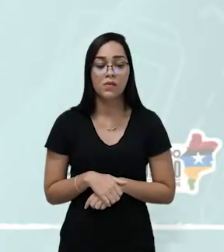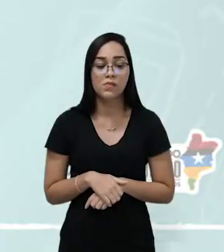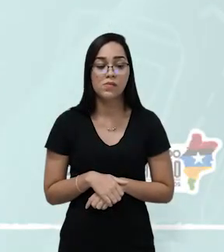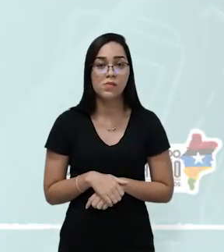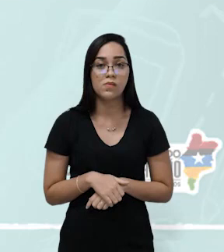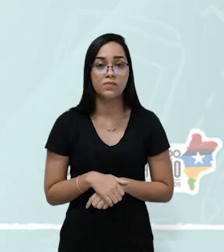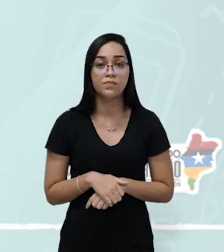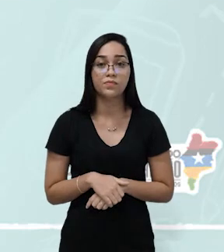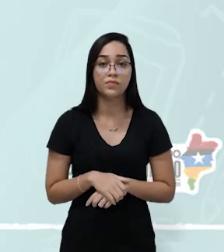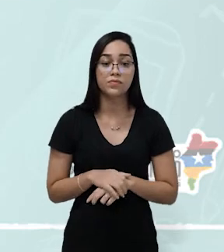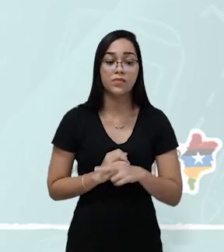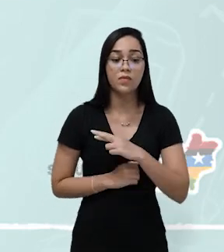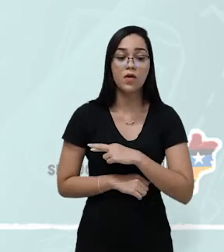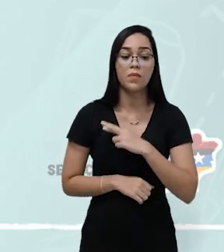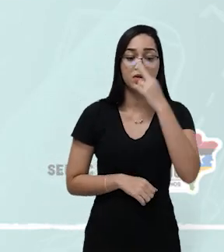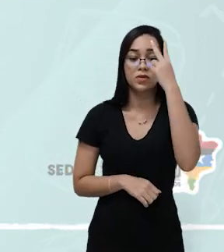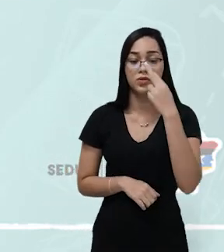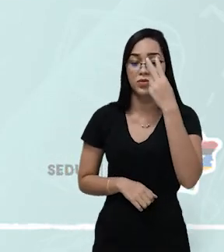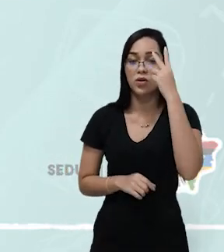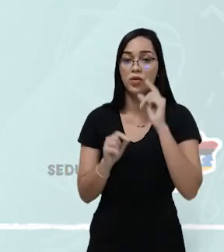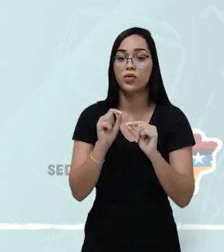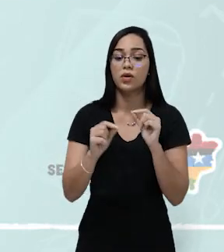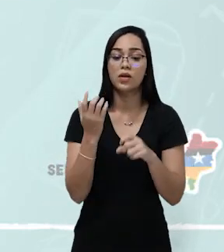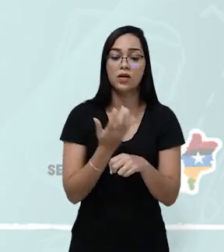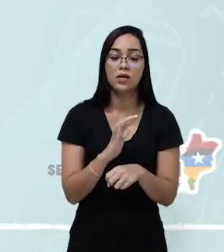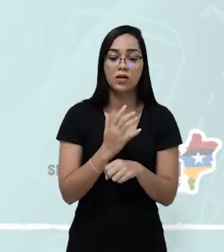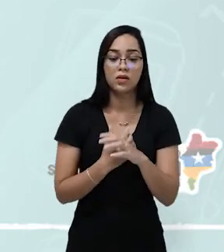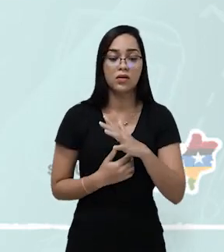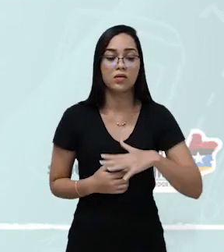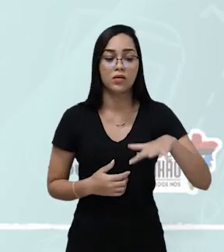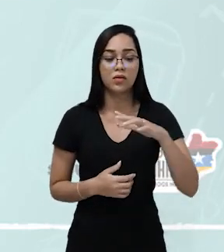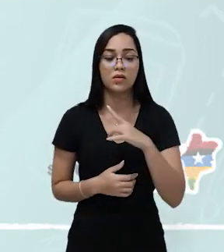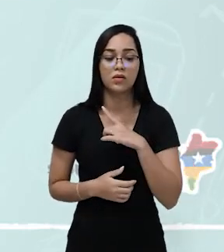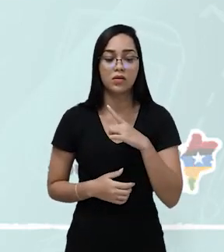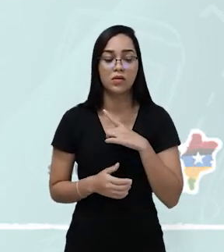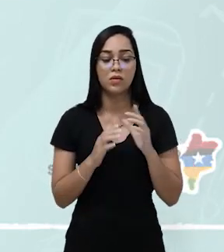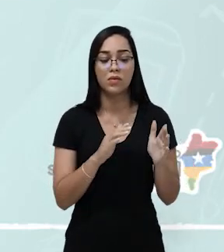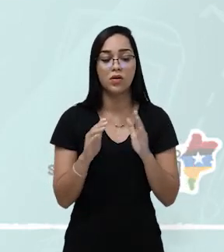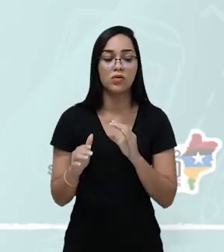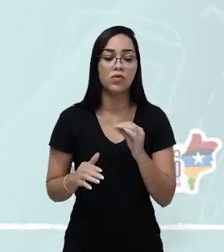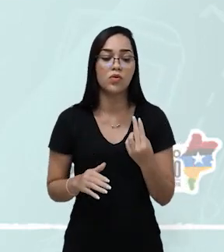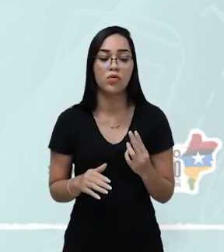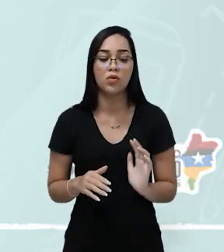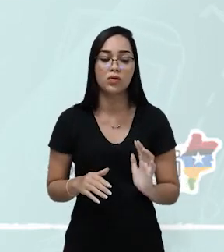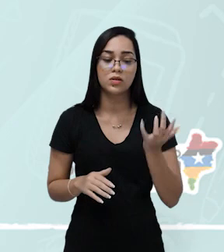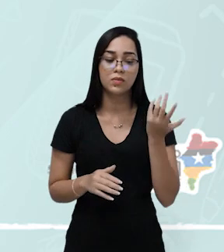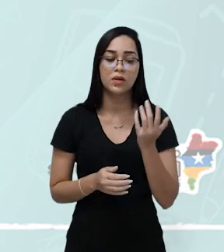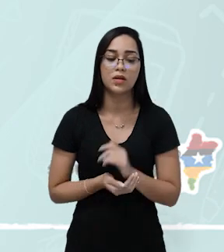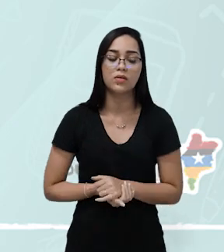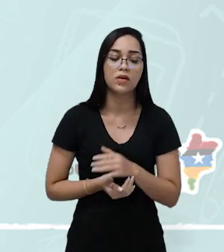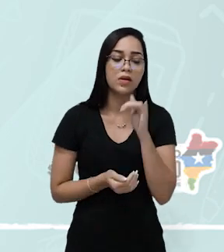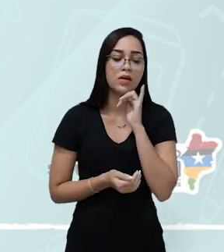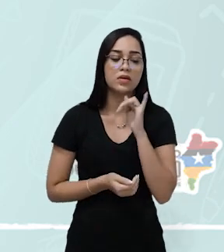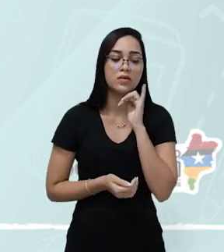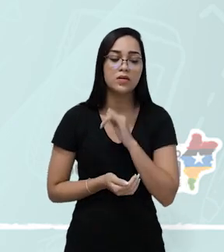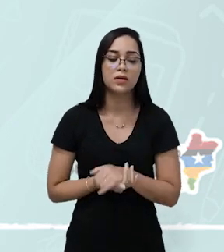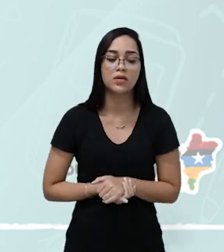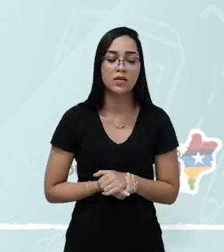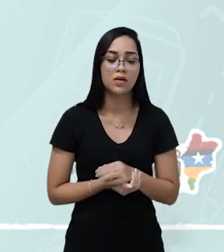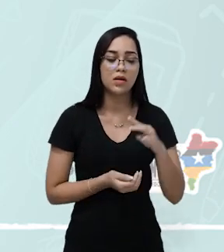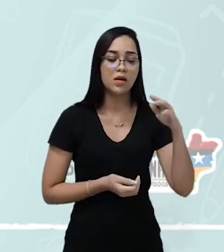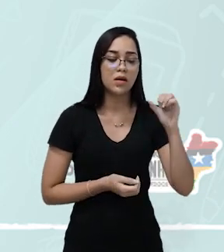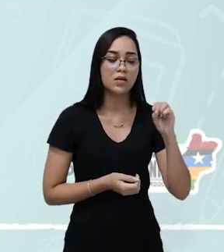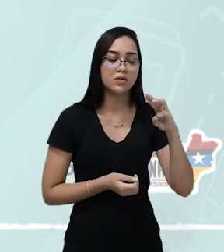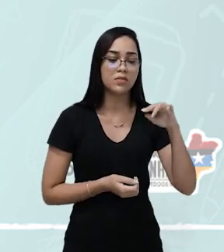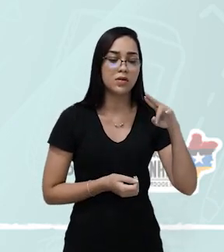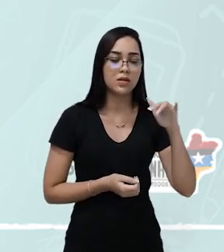Romance histórico é aquele em que as ações são ambientadas em dado período ou evento histórico. Exemplo: As Minas